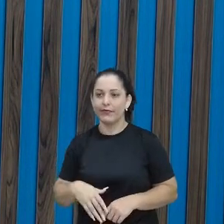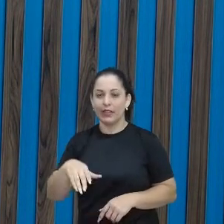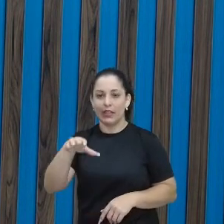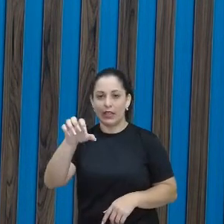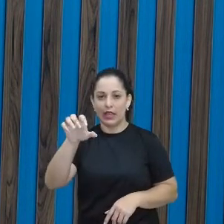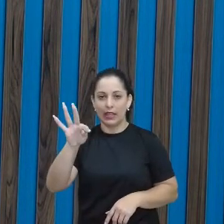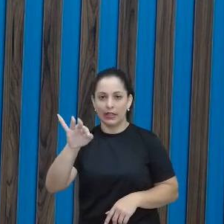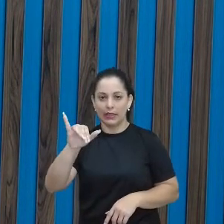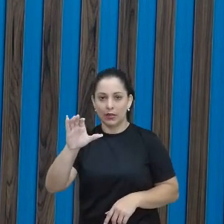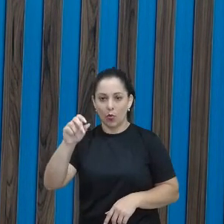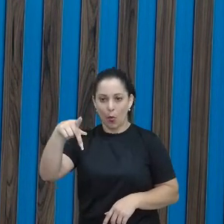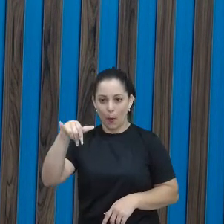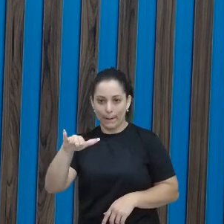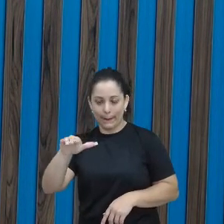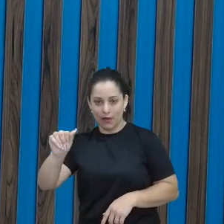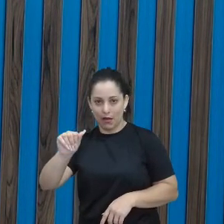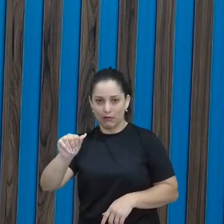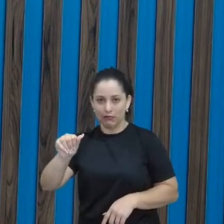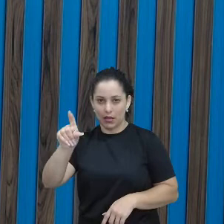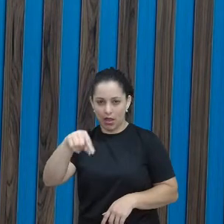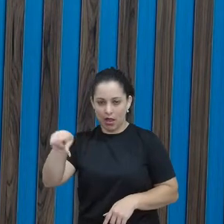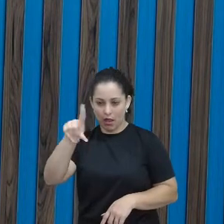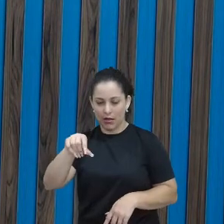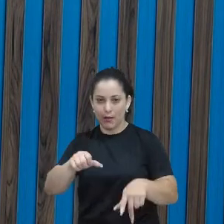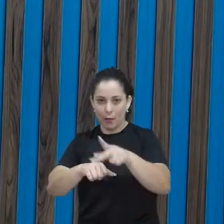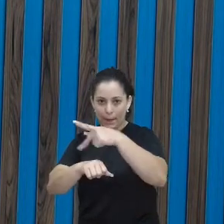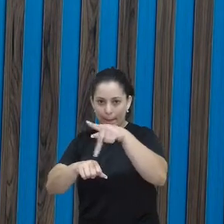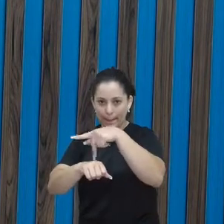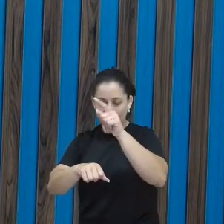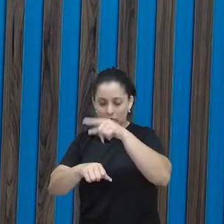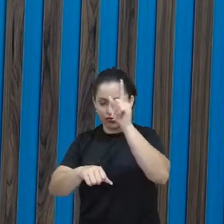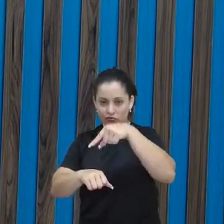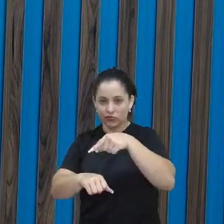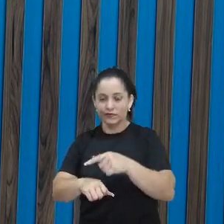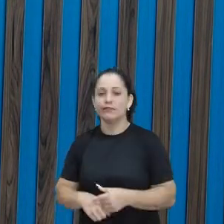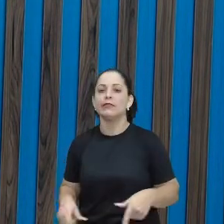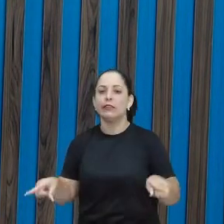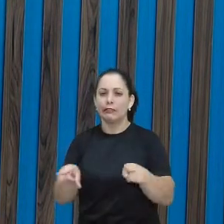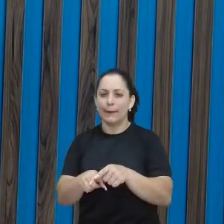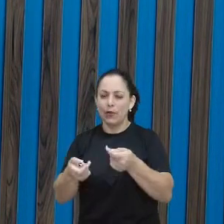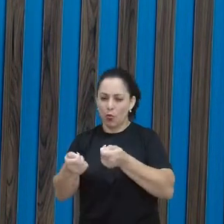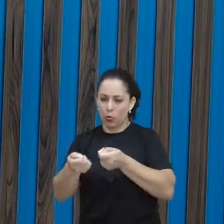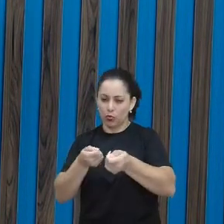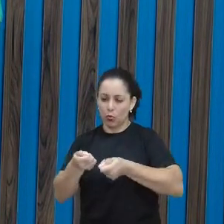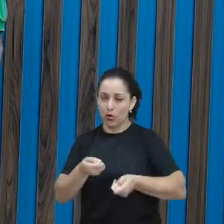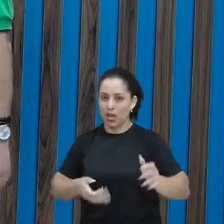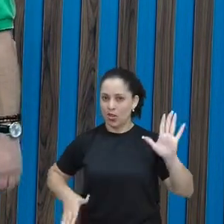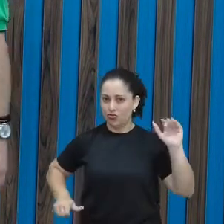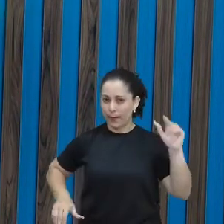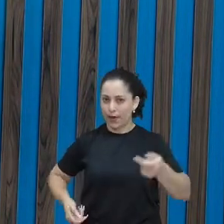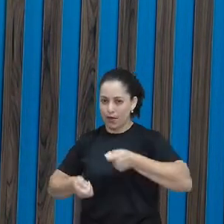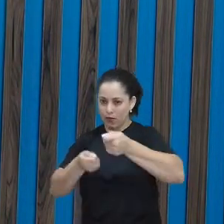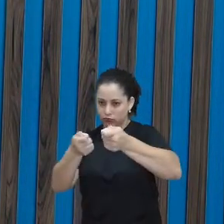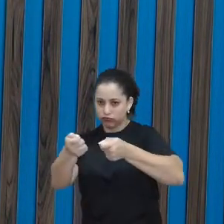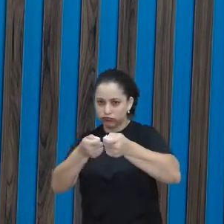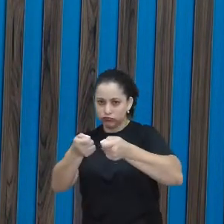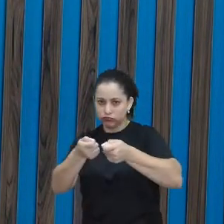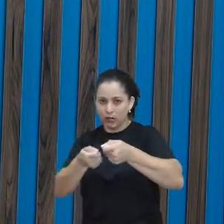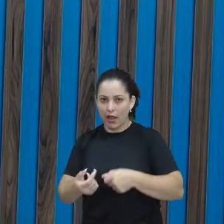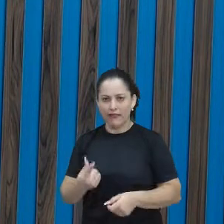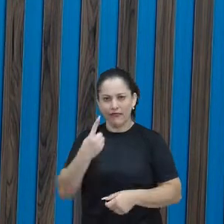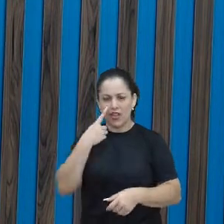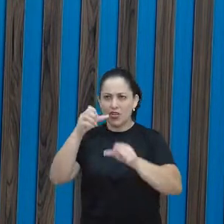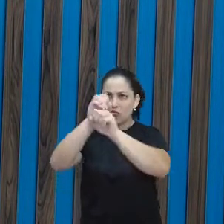Etiópia aqui, ó, que vai ser assim também a gente vai ter uma certa dominação espanhola. Então o que a gente observa